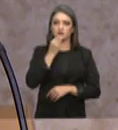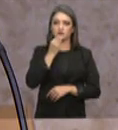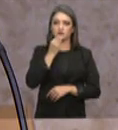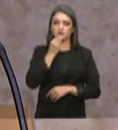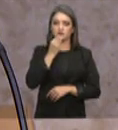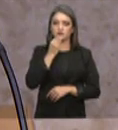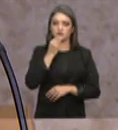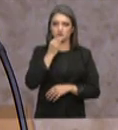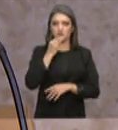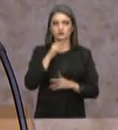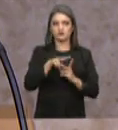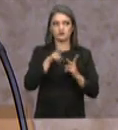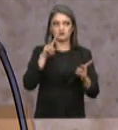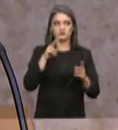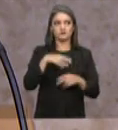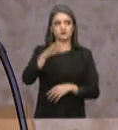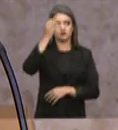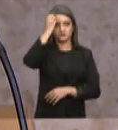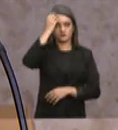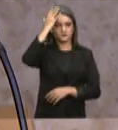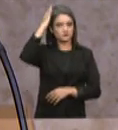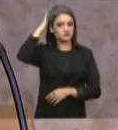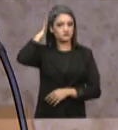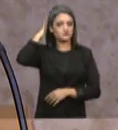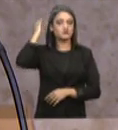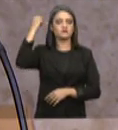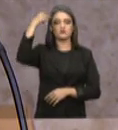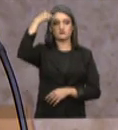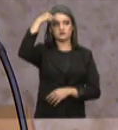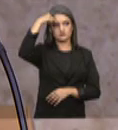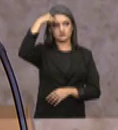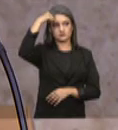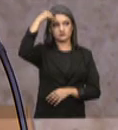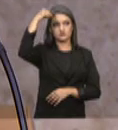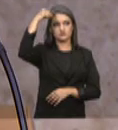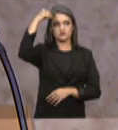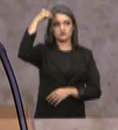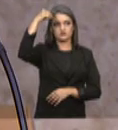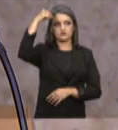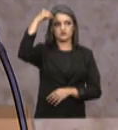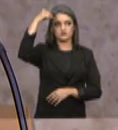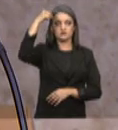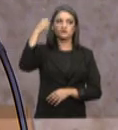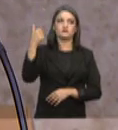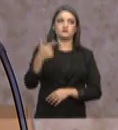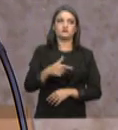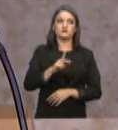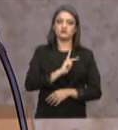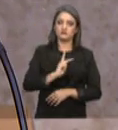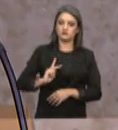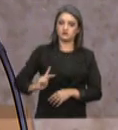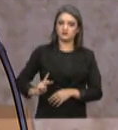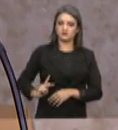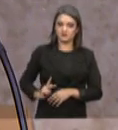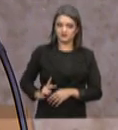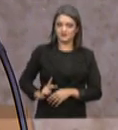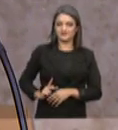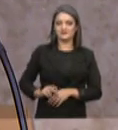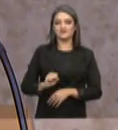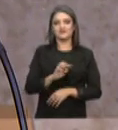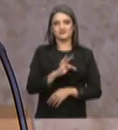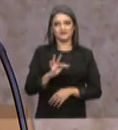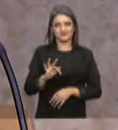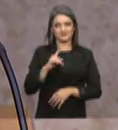Ministro Luiz fux Ministro Luiz Roberto Barroso vice-presidente dessa casa também